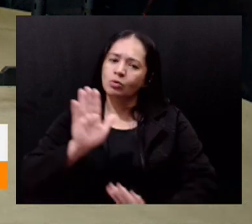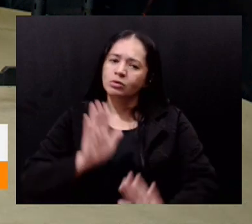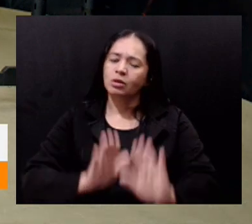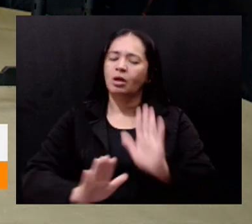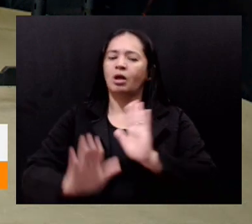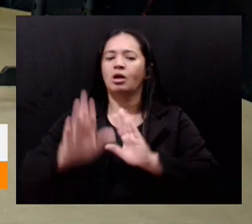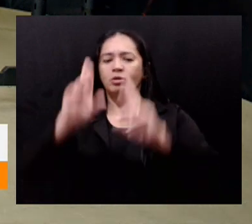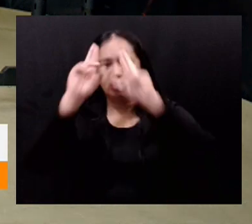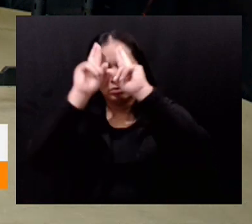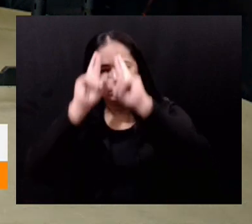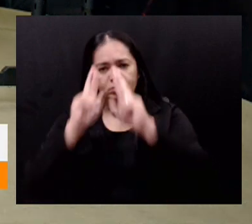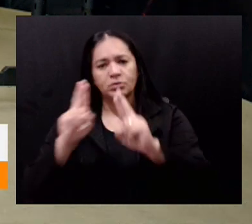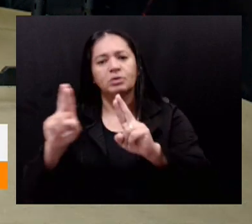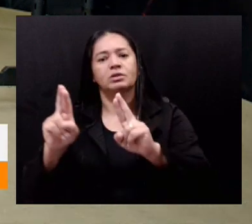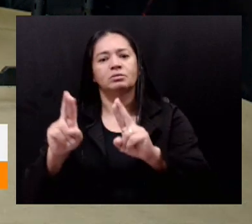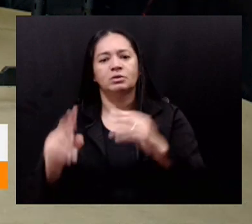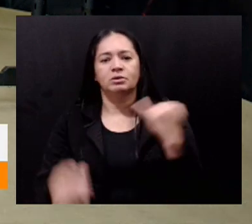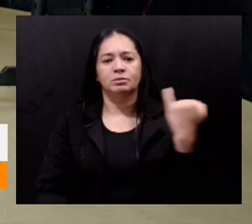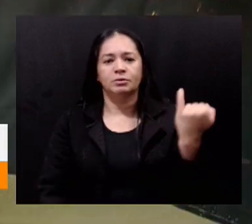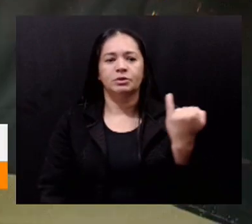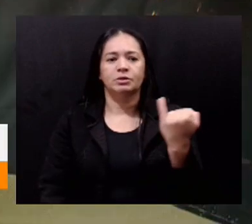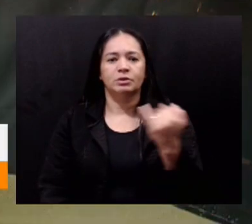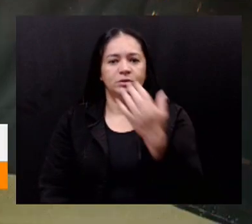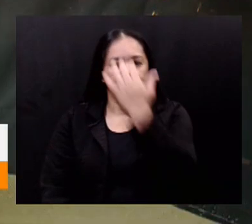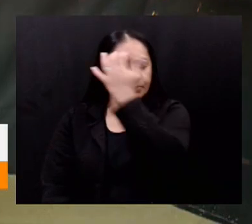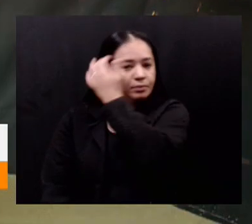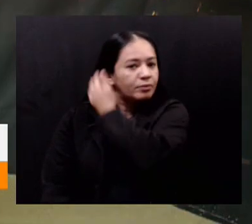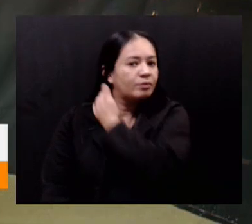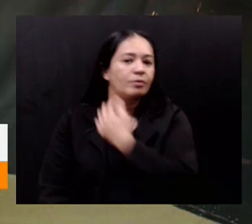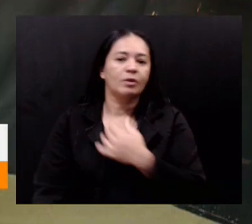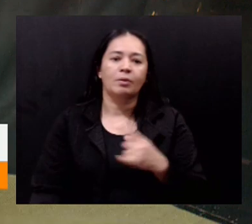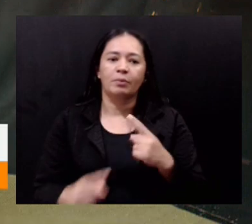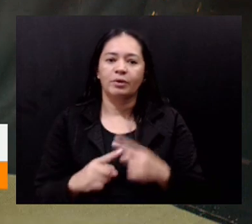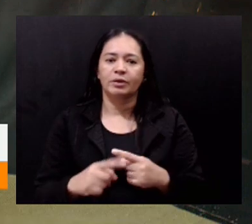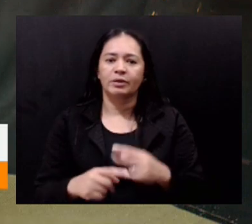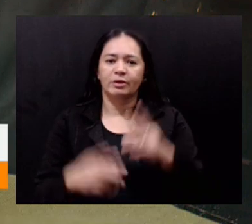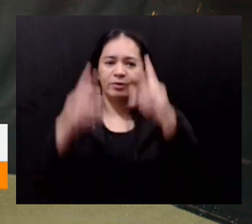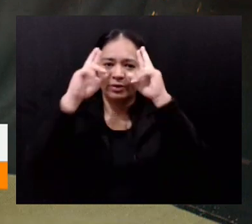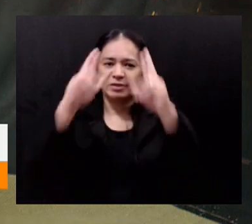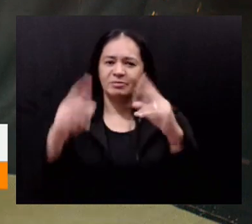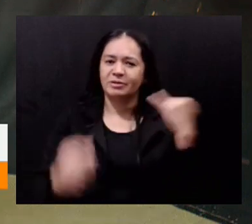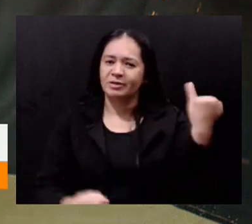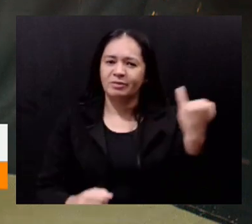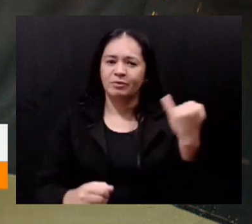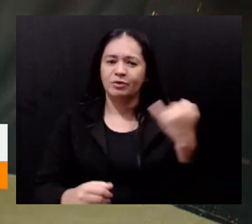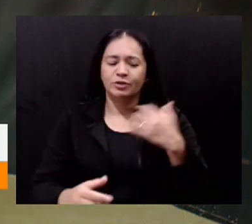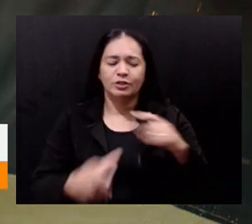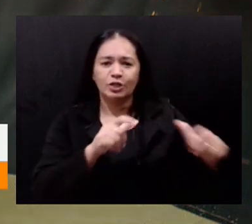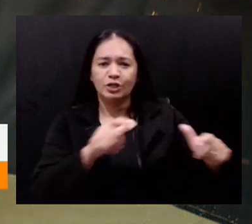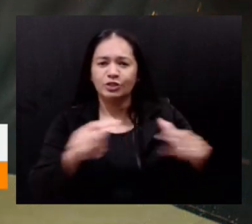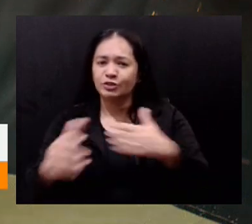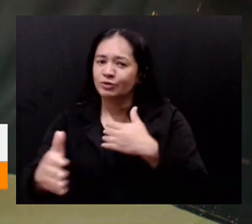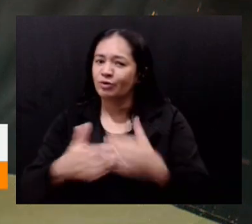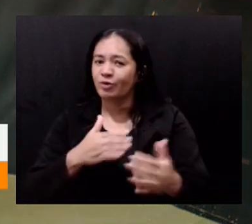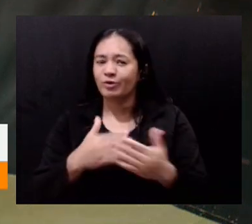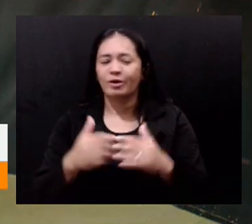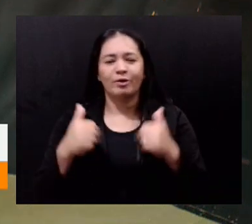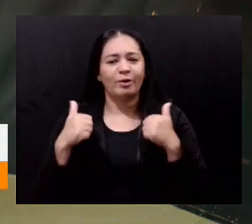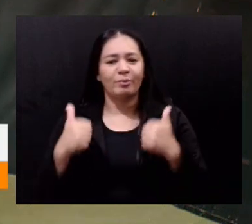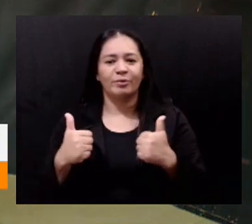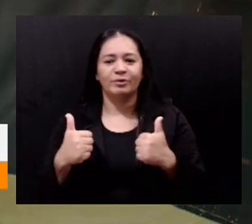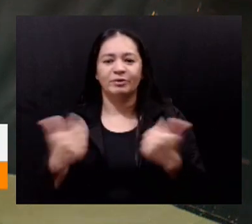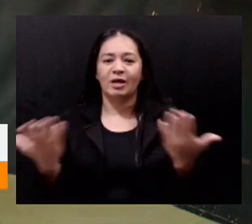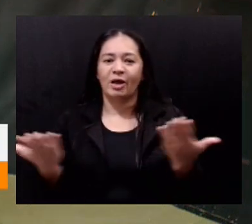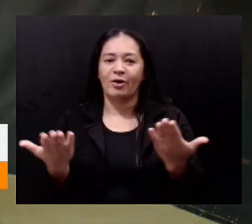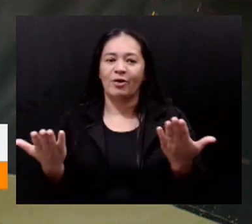importante. respeito. Acho que respeito é importante e cabe em qualquer lugar, como dizia minha avó. Ô, gente, seguinte, olha, 9h03.